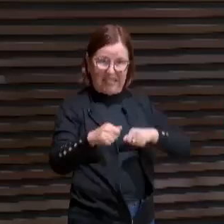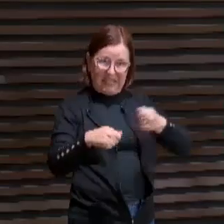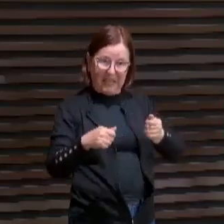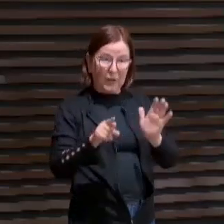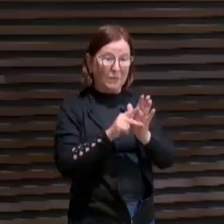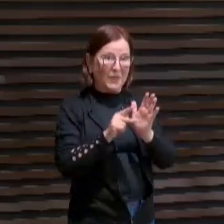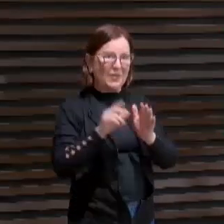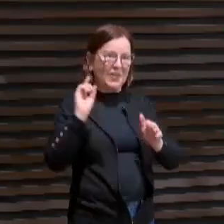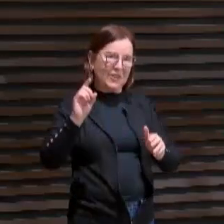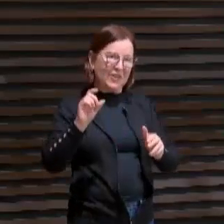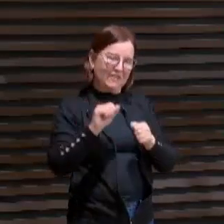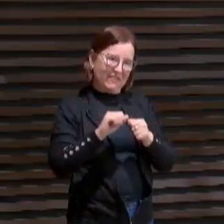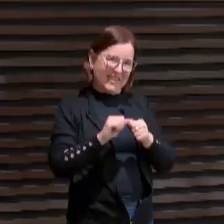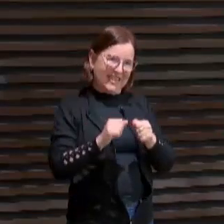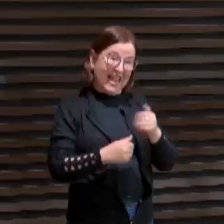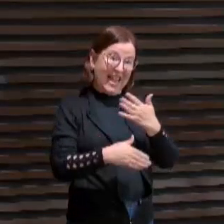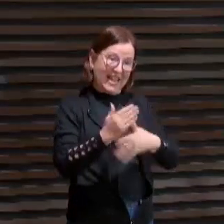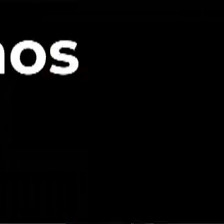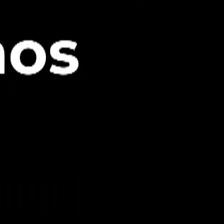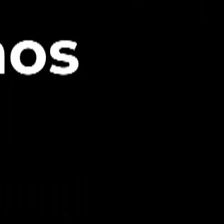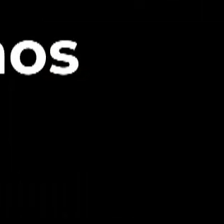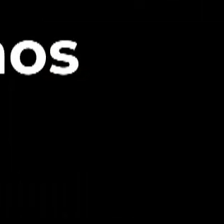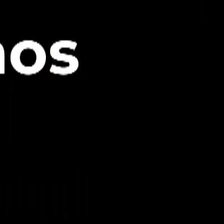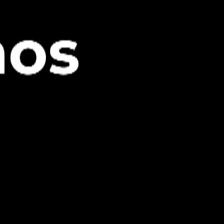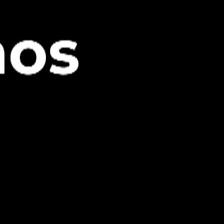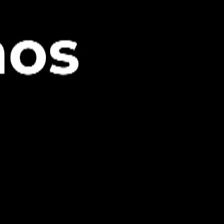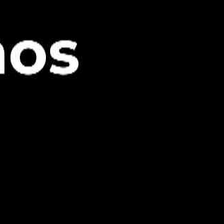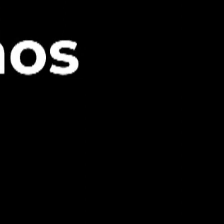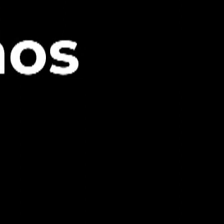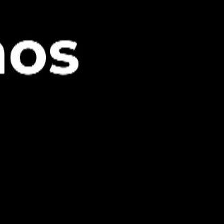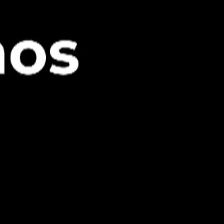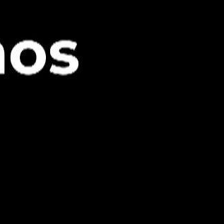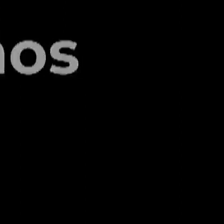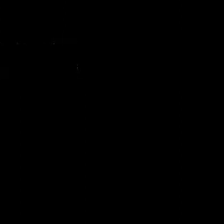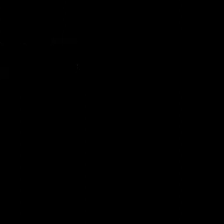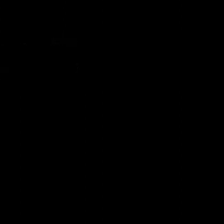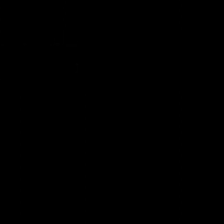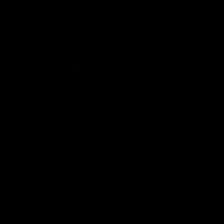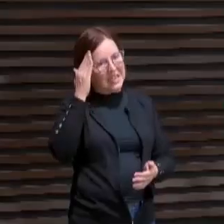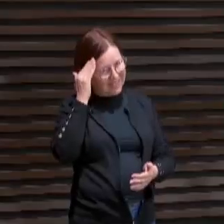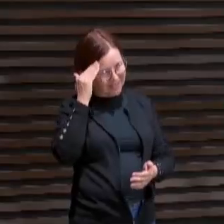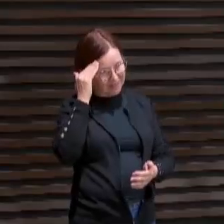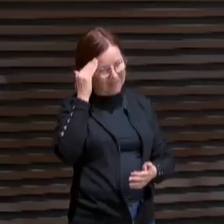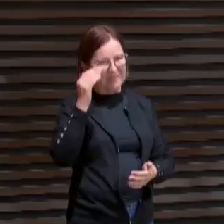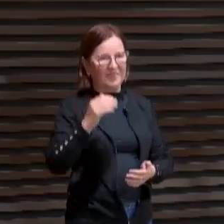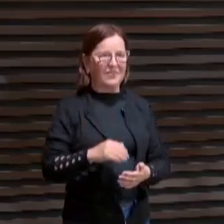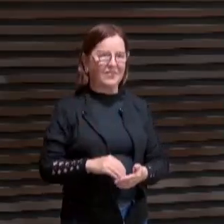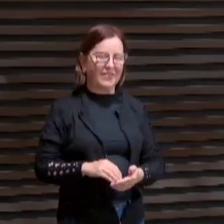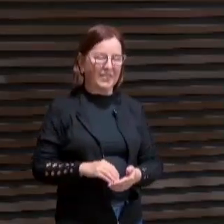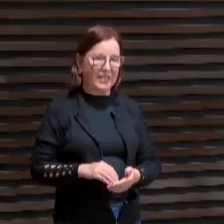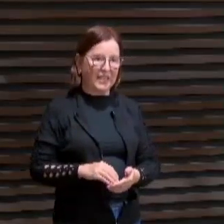Deus realizou por intermédio dele entre vós, como vós mesmos sabeis.